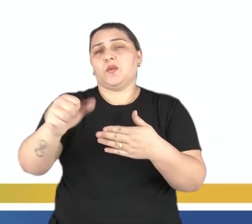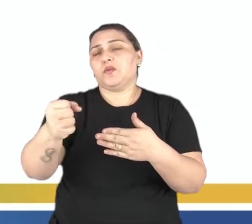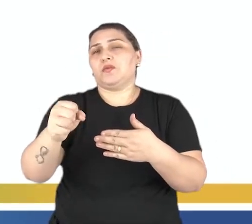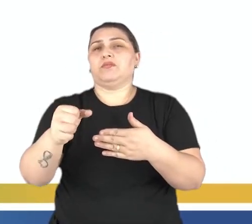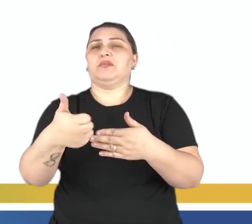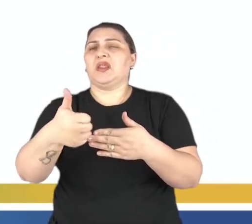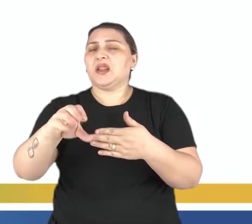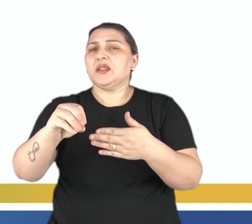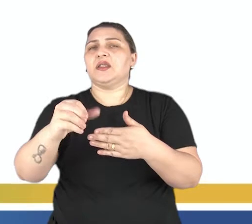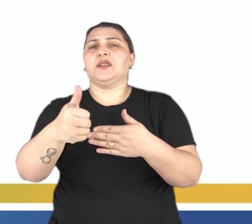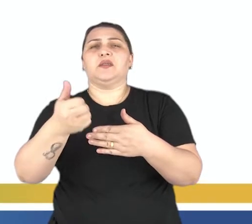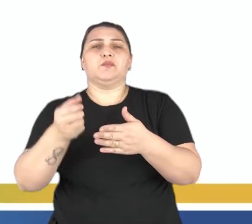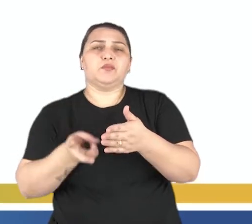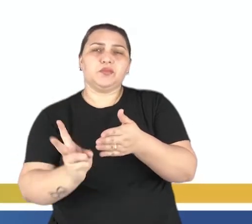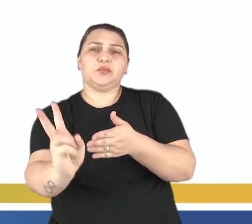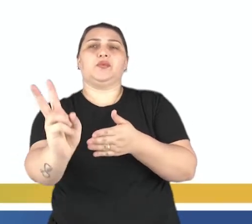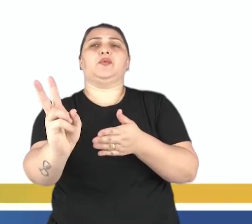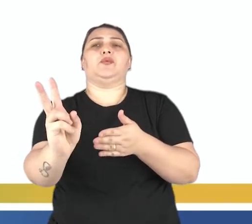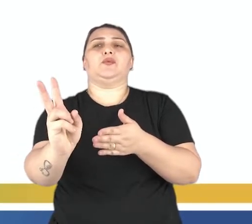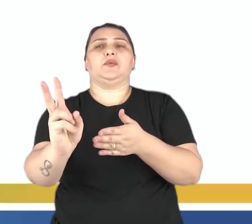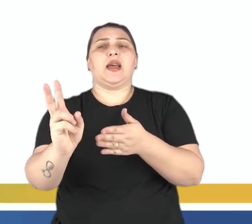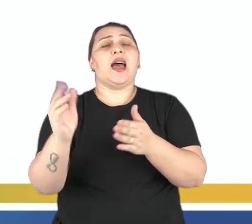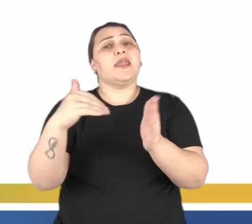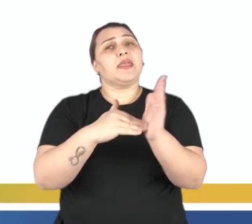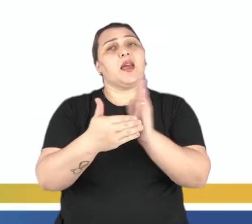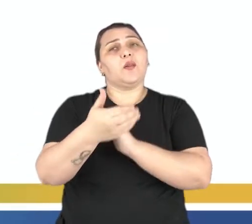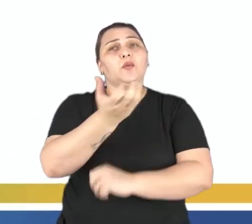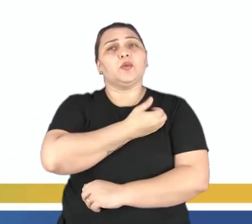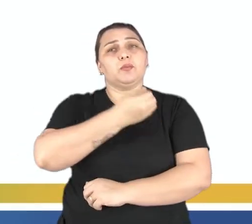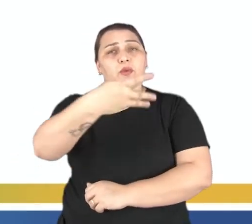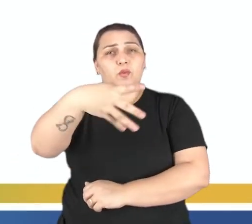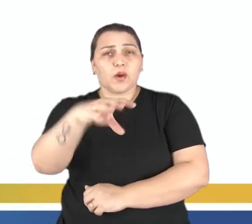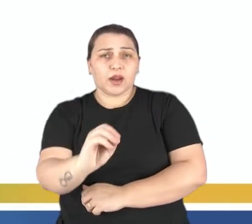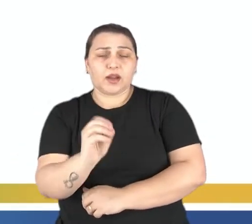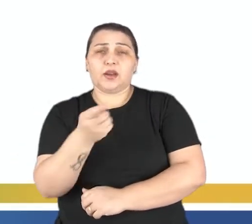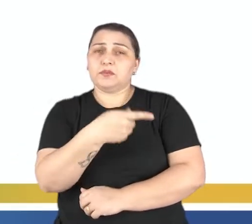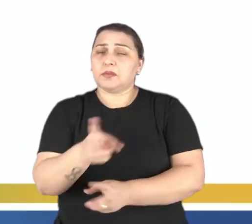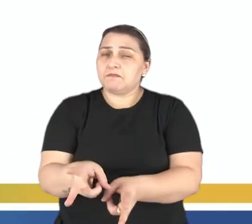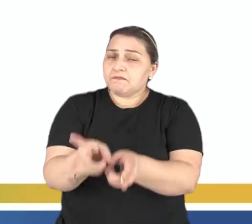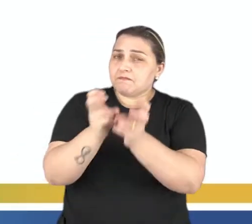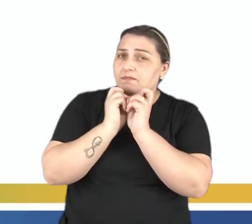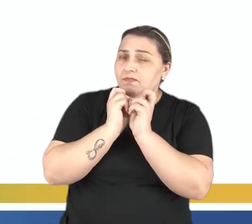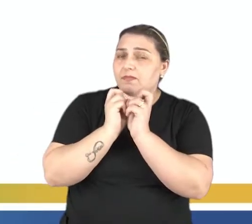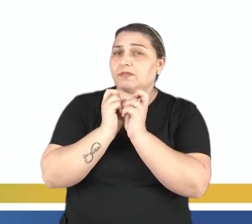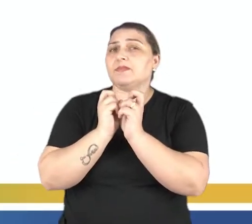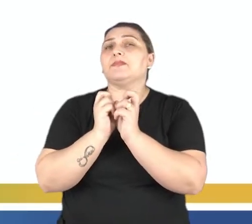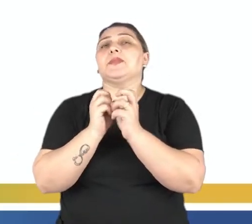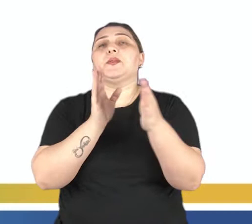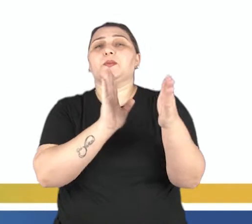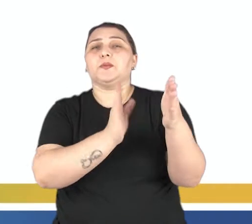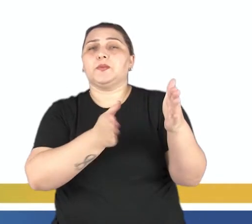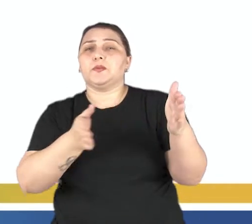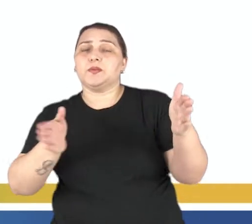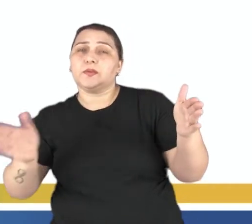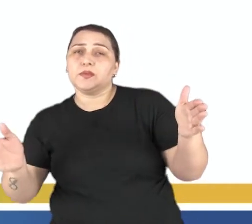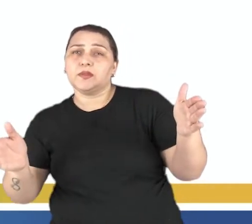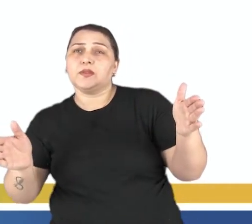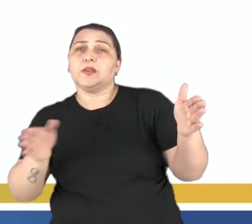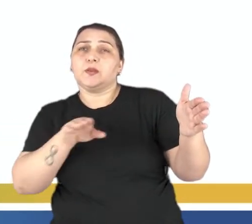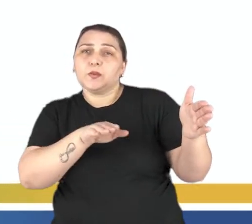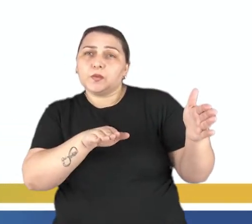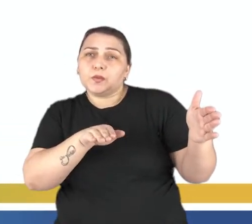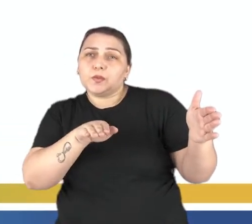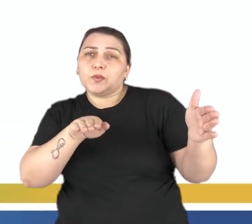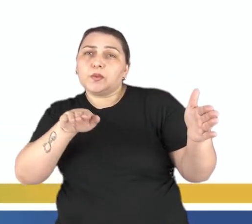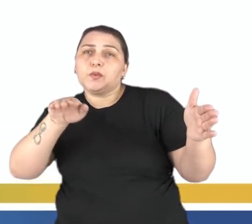6, 8, 10, assim por diante, até o 40. Você deve perceber que nessa sequência os termos estão